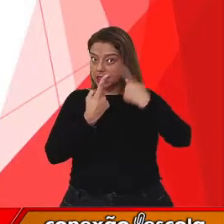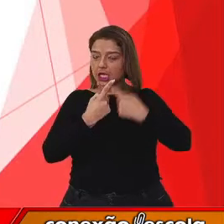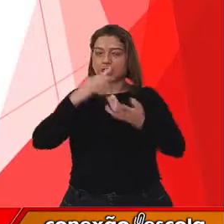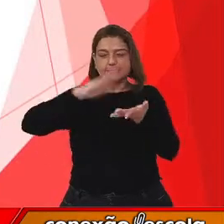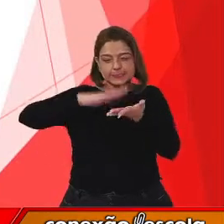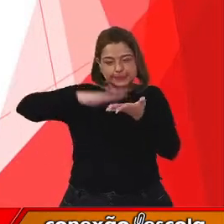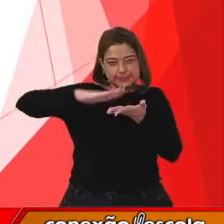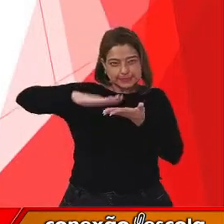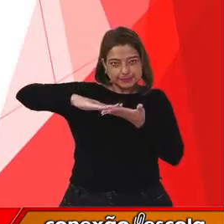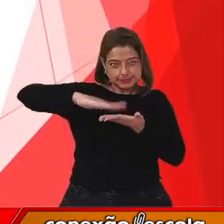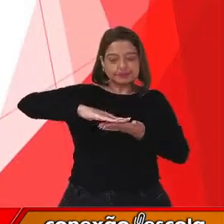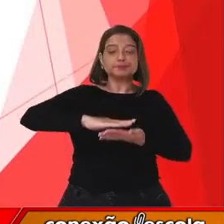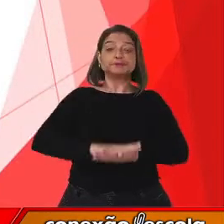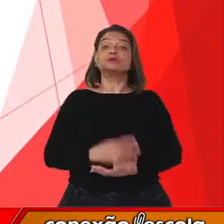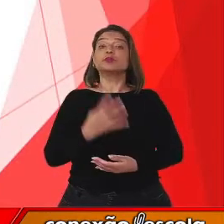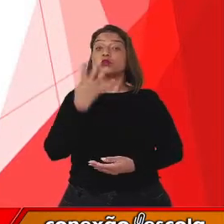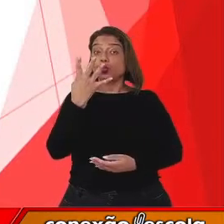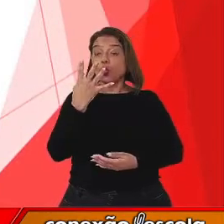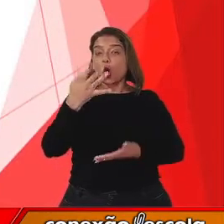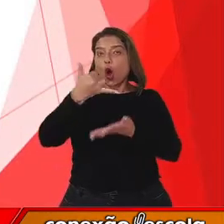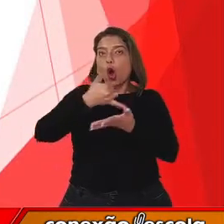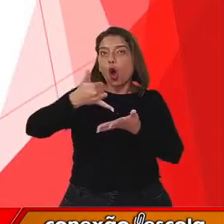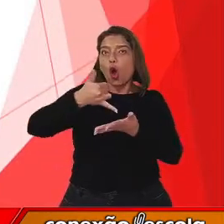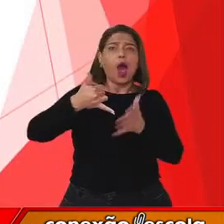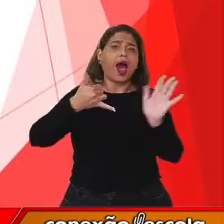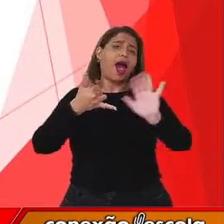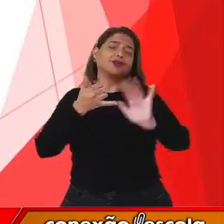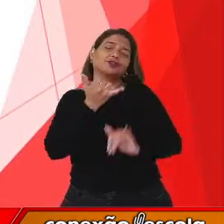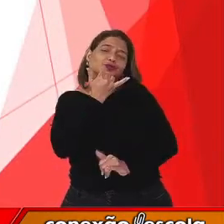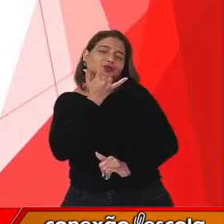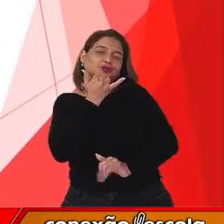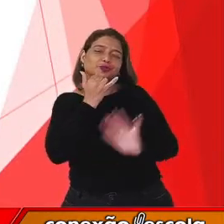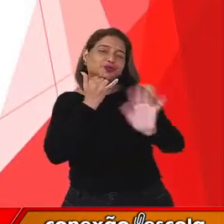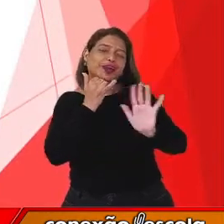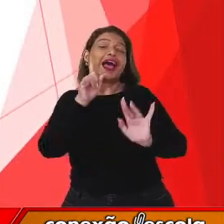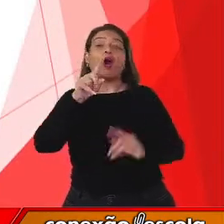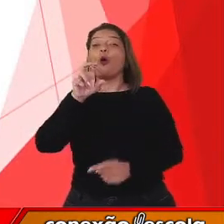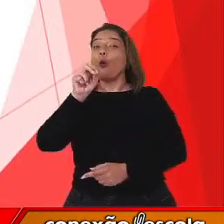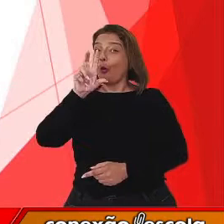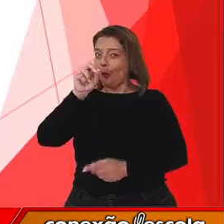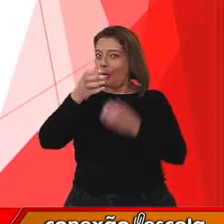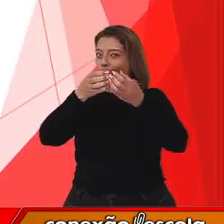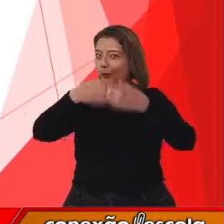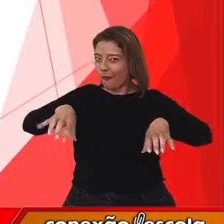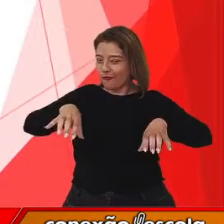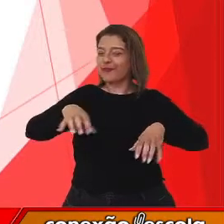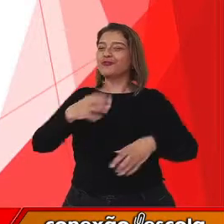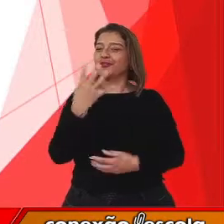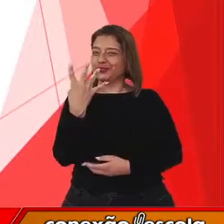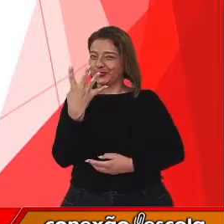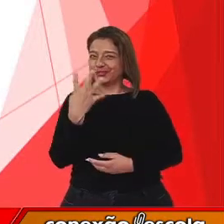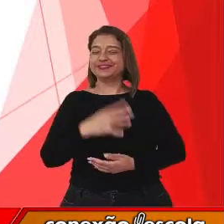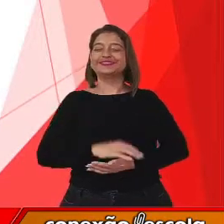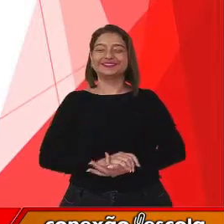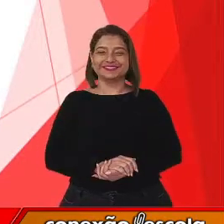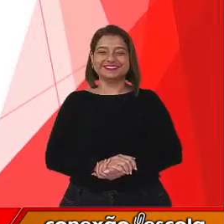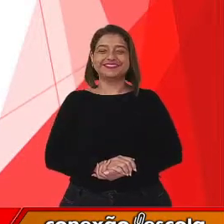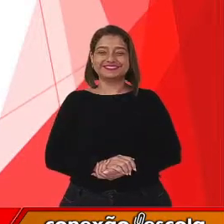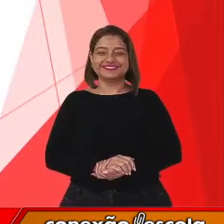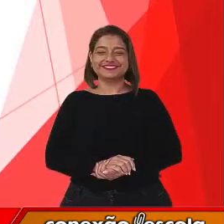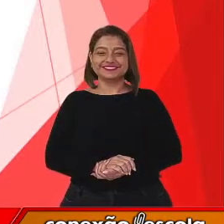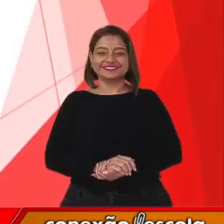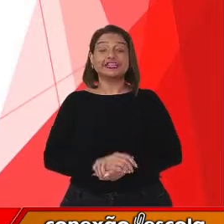Isso. e quatro óleos, quer dizer, Quatro ovo, quatro ovos ovos.